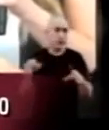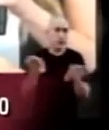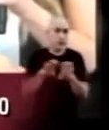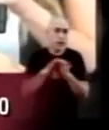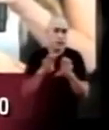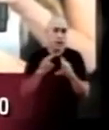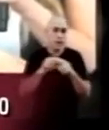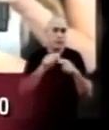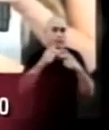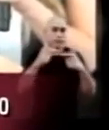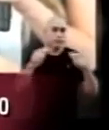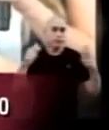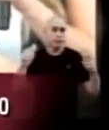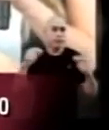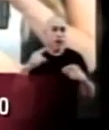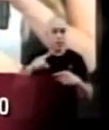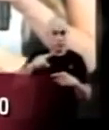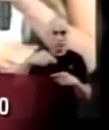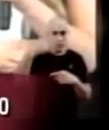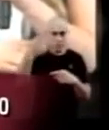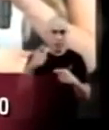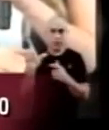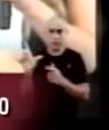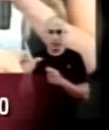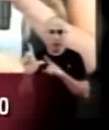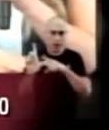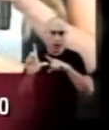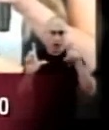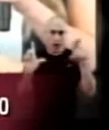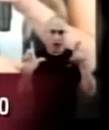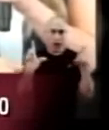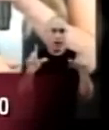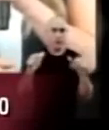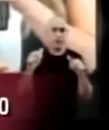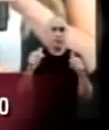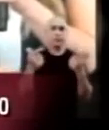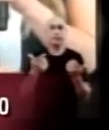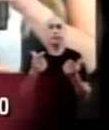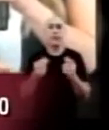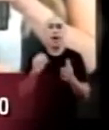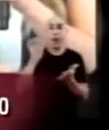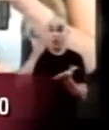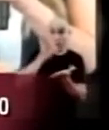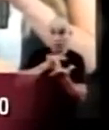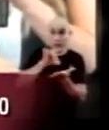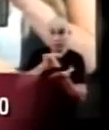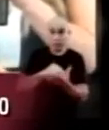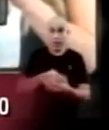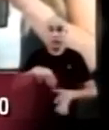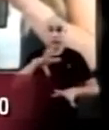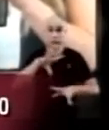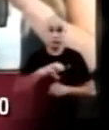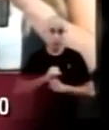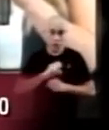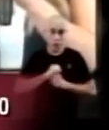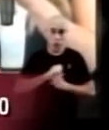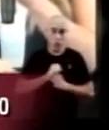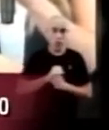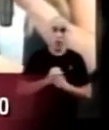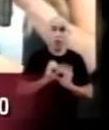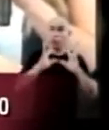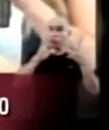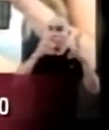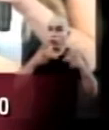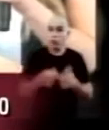de positividade, no próximo gráfico, depois vocês vão ver que essas proporções em termos de confirmados ainda não tem tudo confirmado, porque ainda